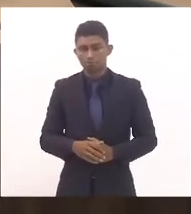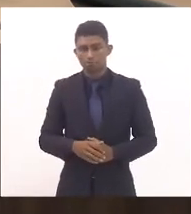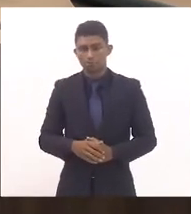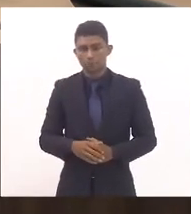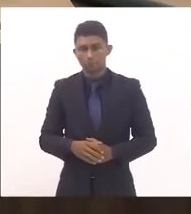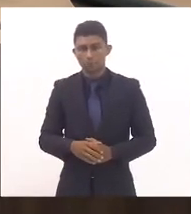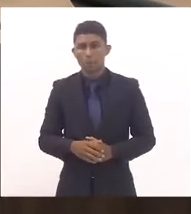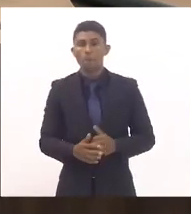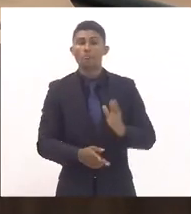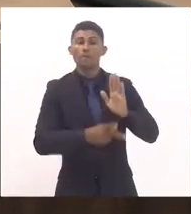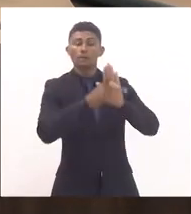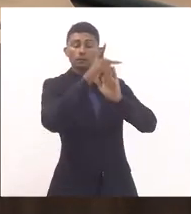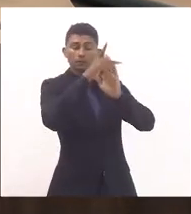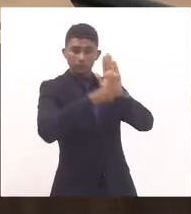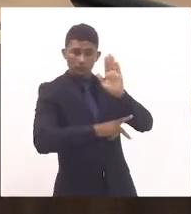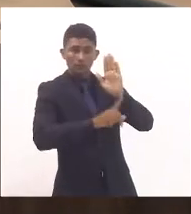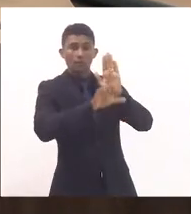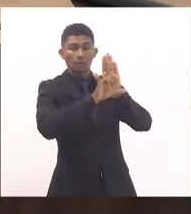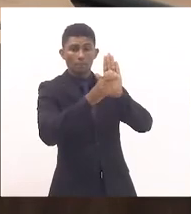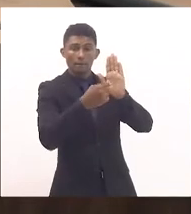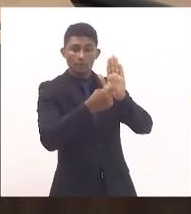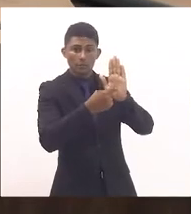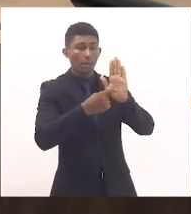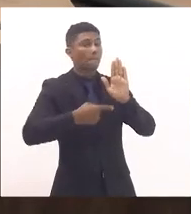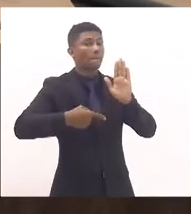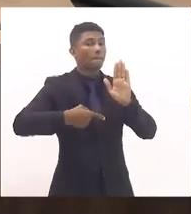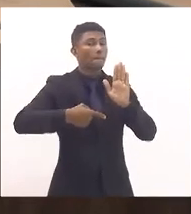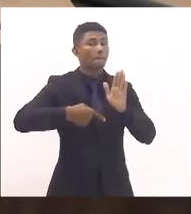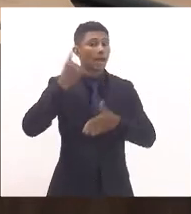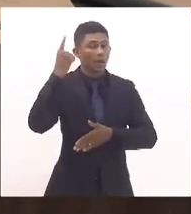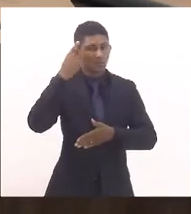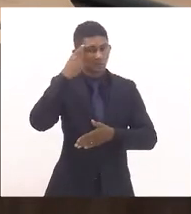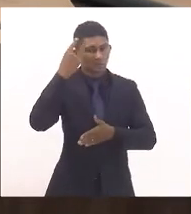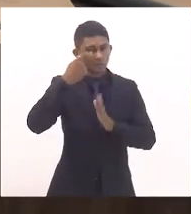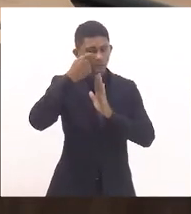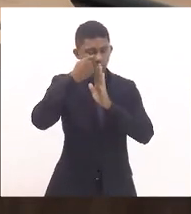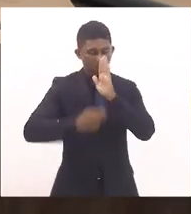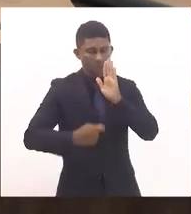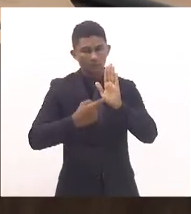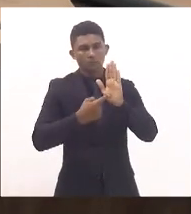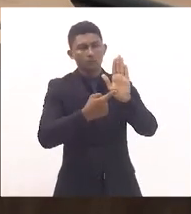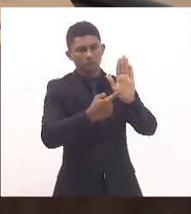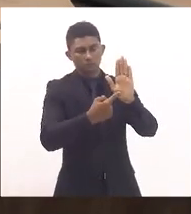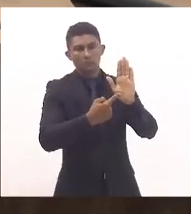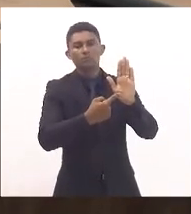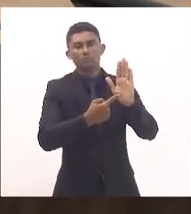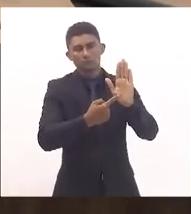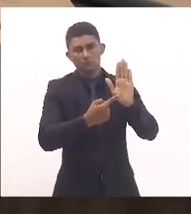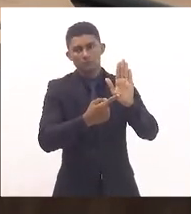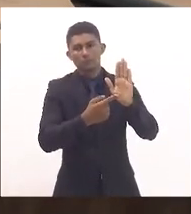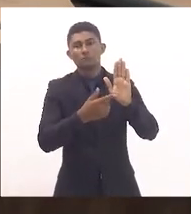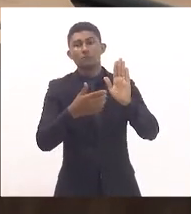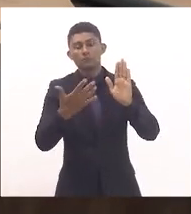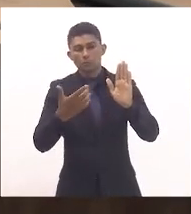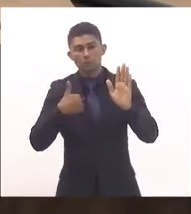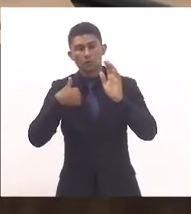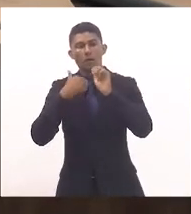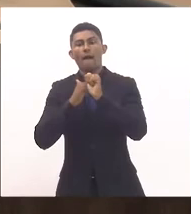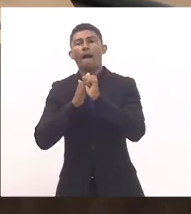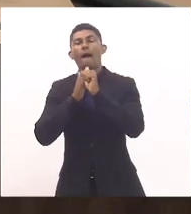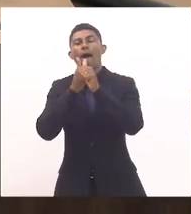ao projeto original. Né? Ainda no mérito, não estou